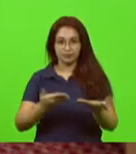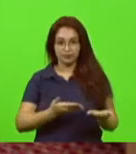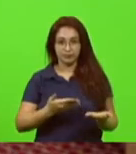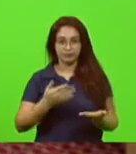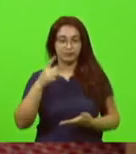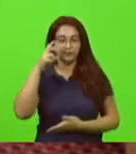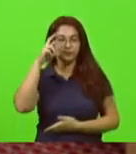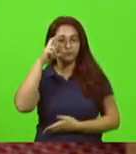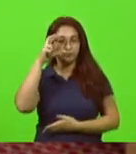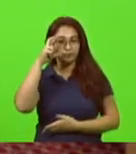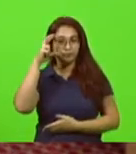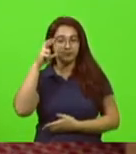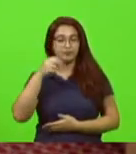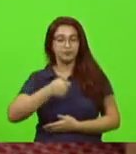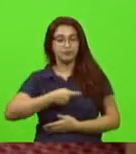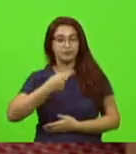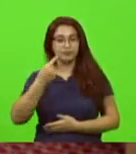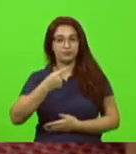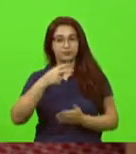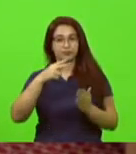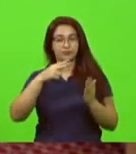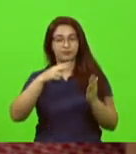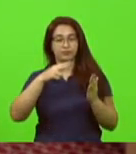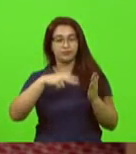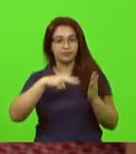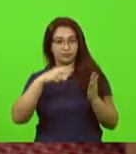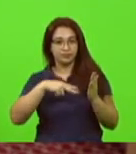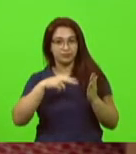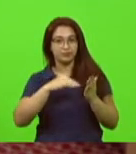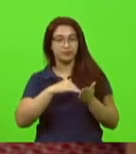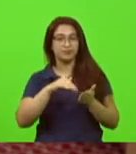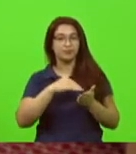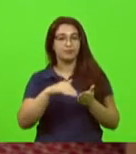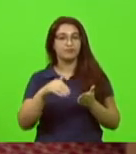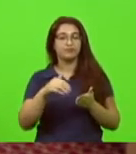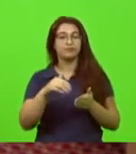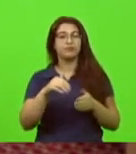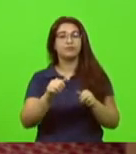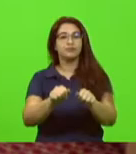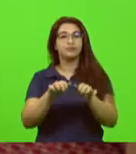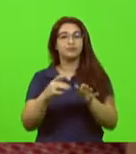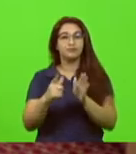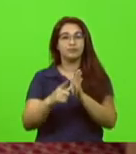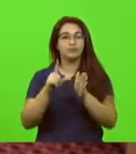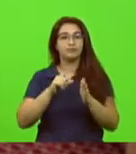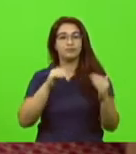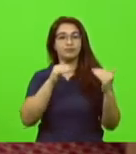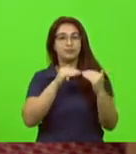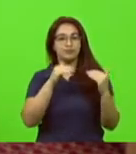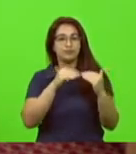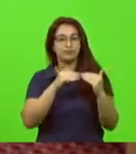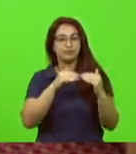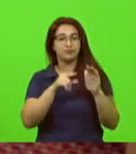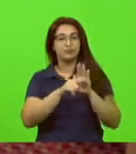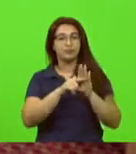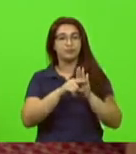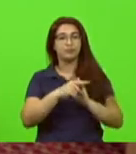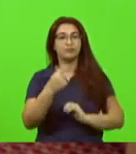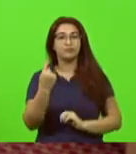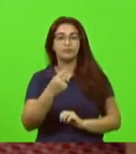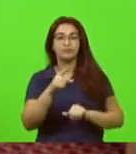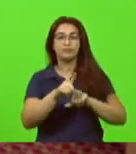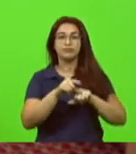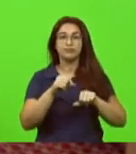Alba, primeiro secretário, para proceder à leitura das atas das sessões anteriores que, em consonância com o parágrafo 1º do